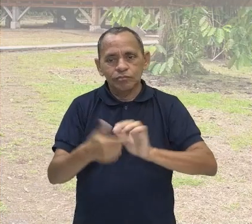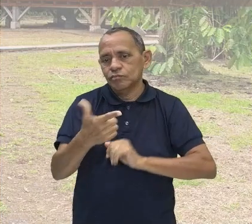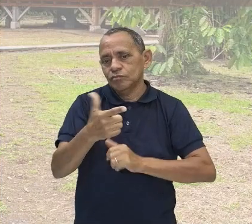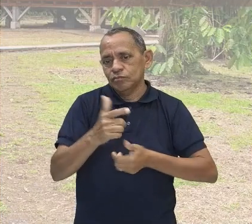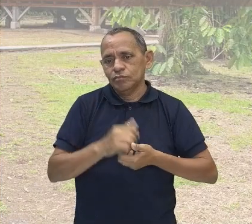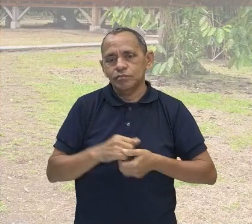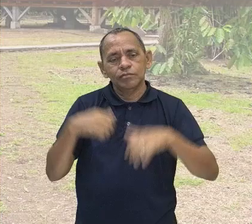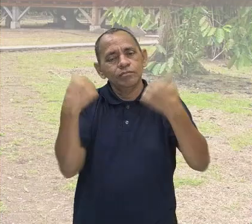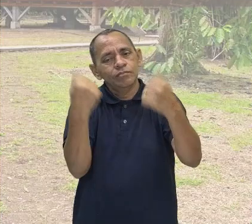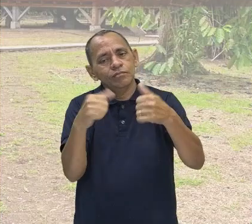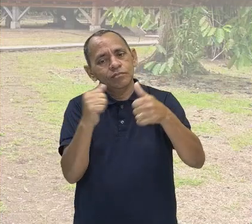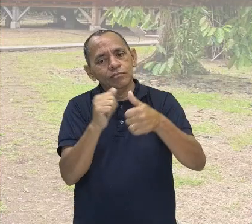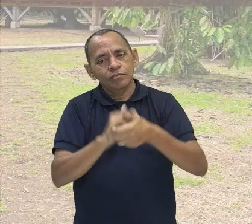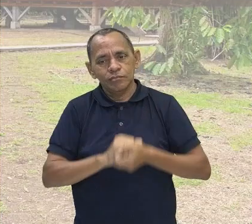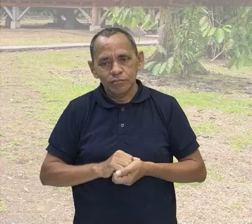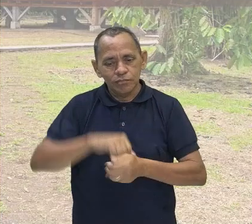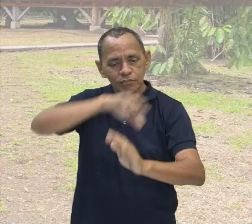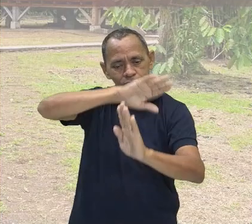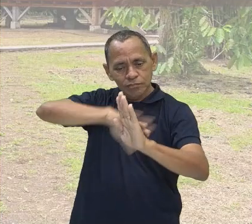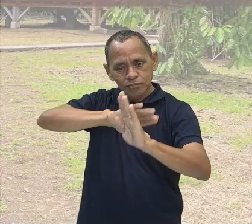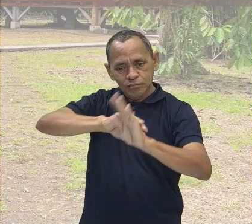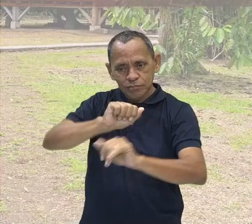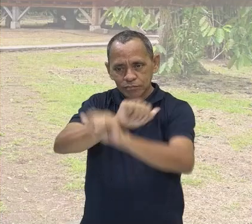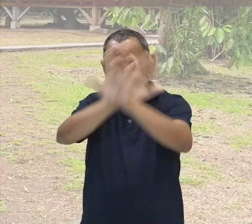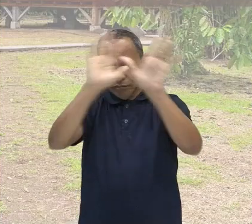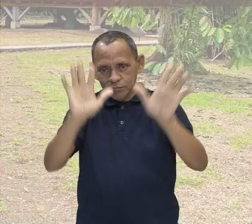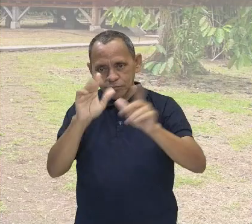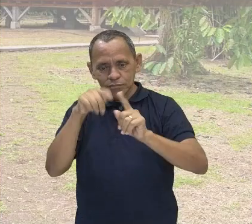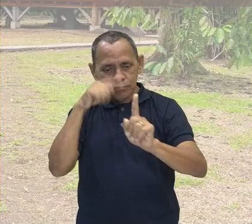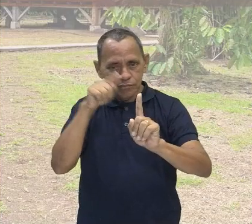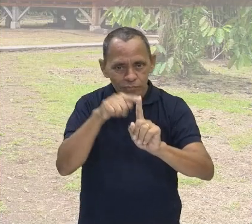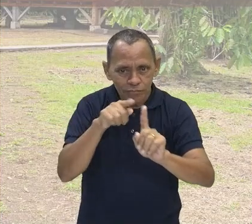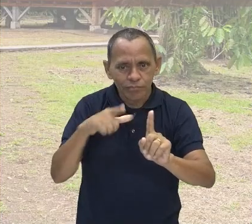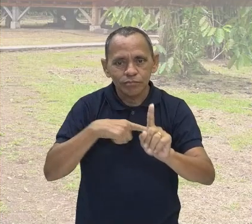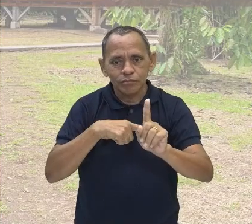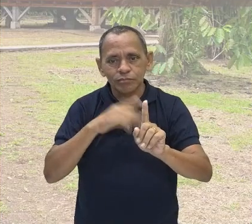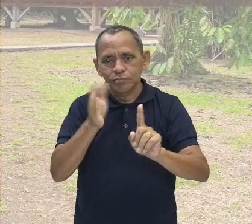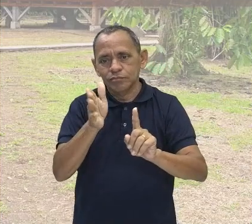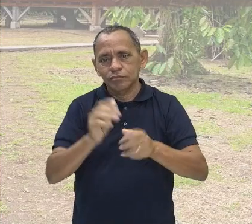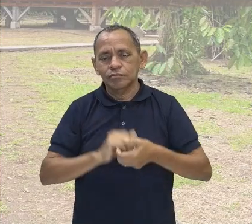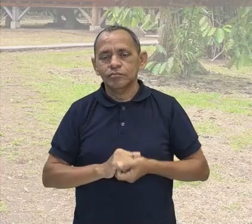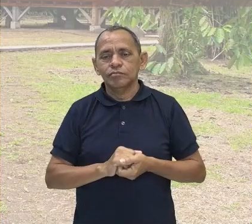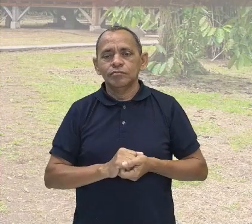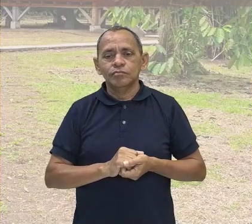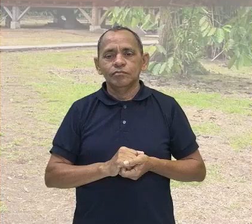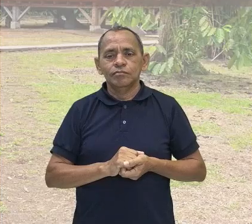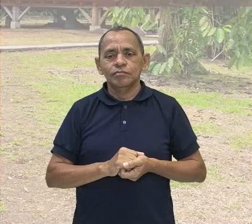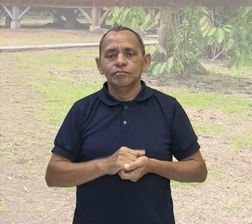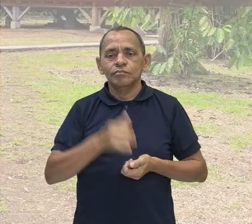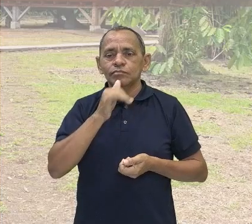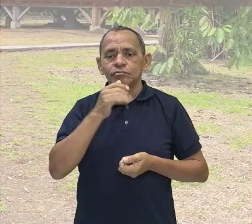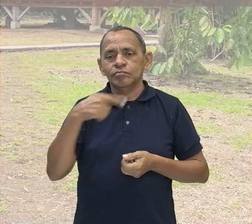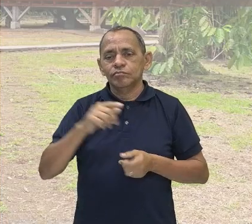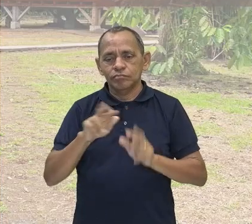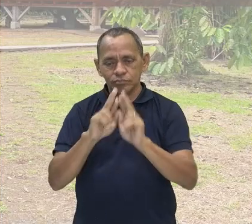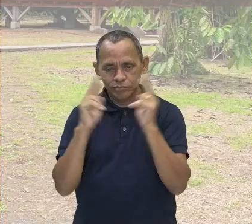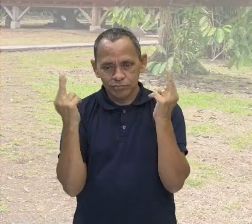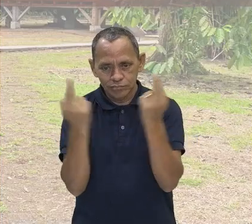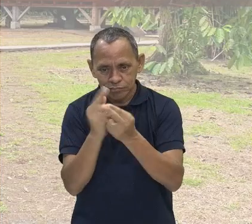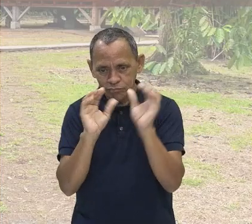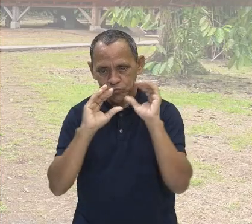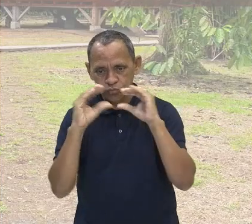necessidade de inferências, ela é clara, ela é objetiva. Olha aqui outros exemplos. A reunião da comunidade será